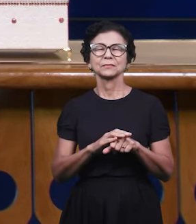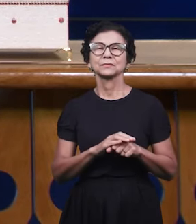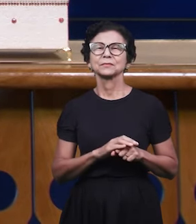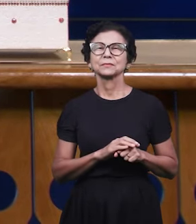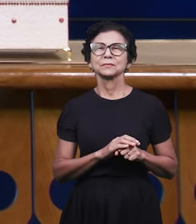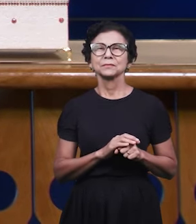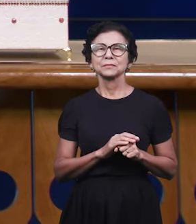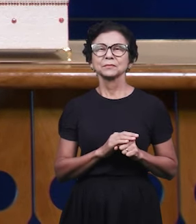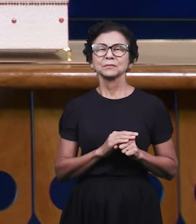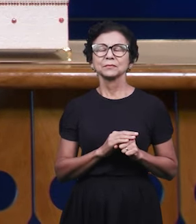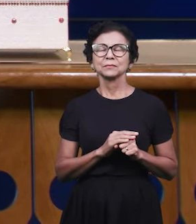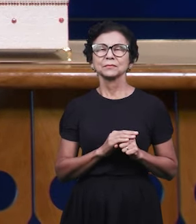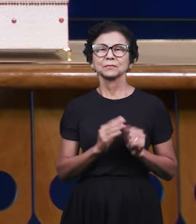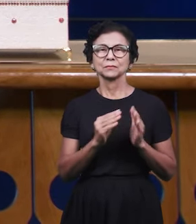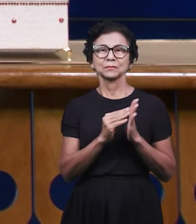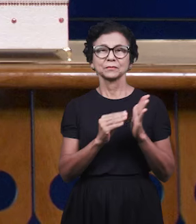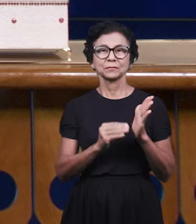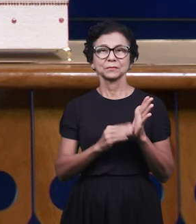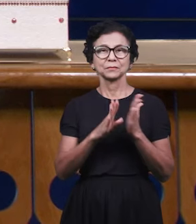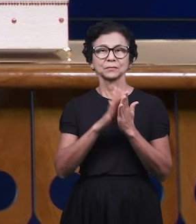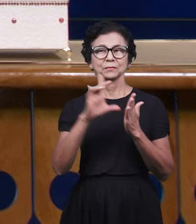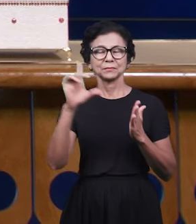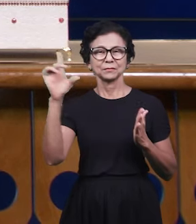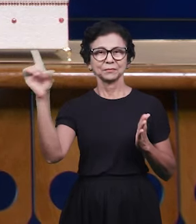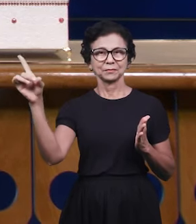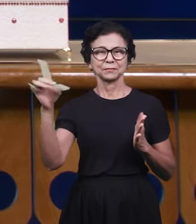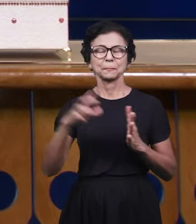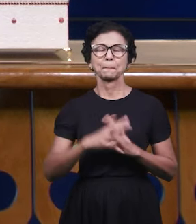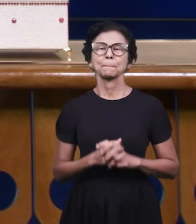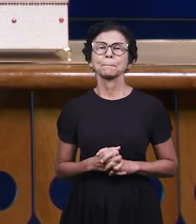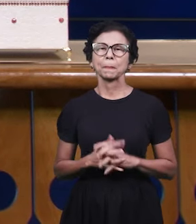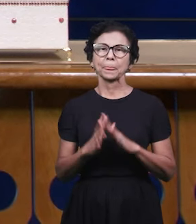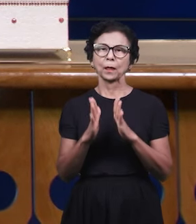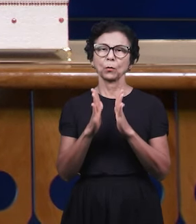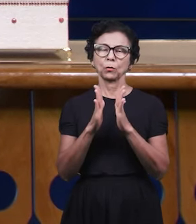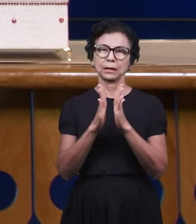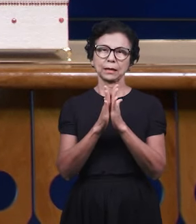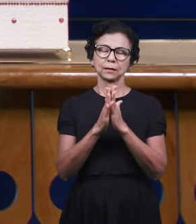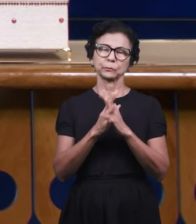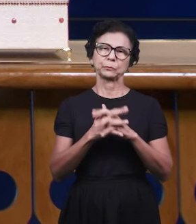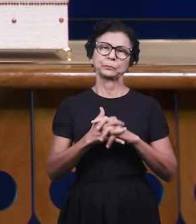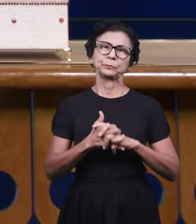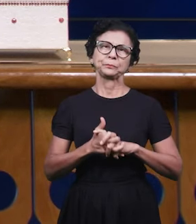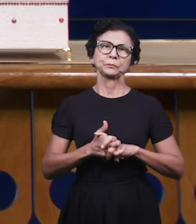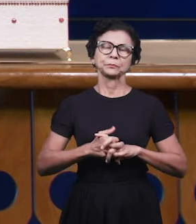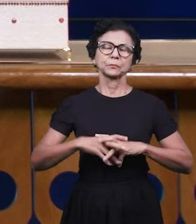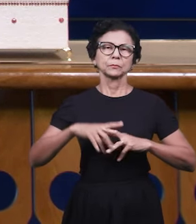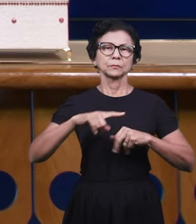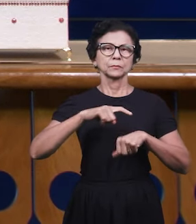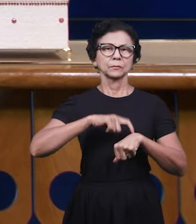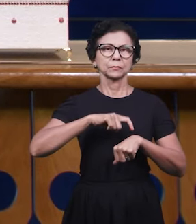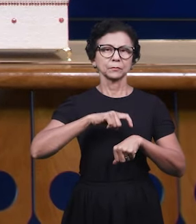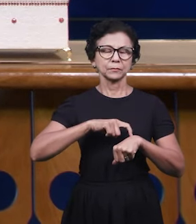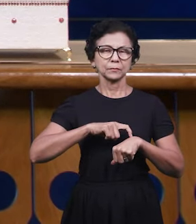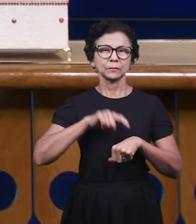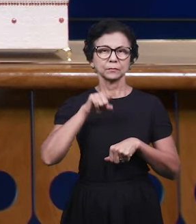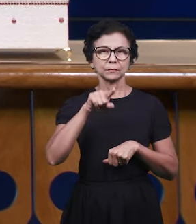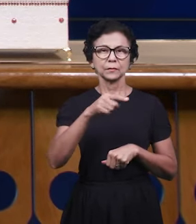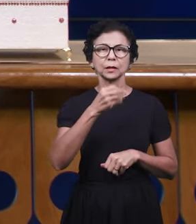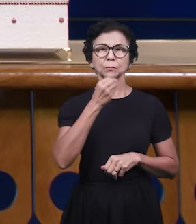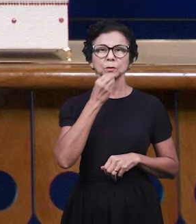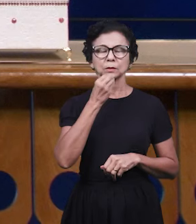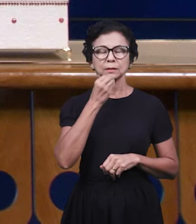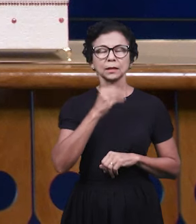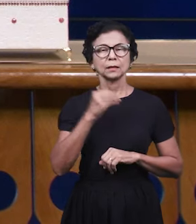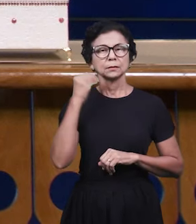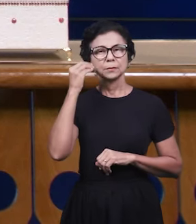momento de comunhão e de aprendizado. Isso é muito interessante. E nós vamos orar ao Senhor agora, e nesse momento de oração você tem a oportunidade de viver